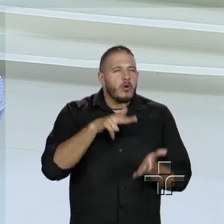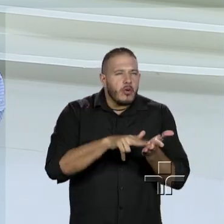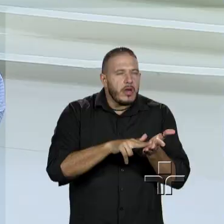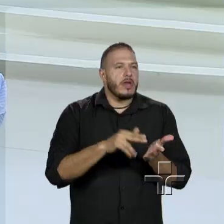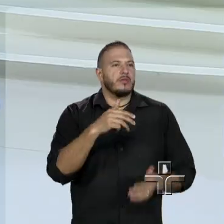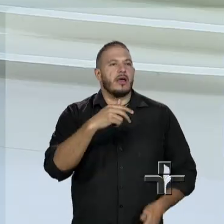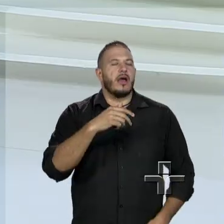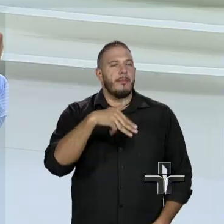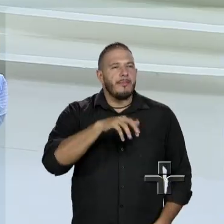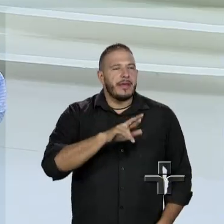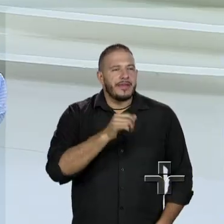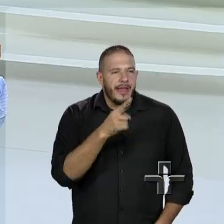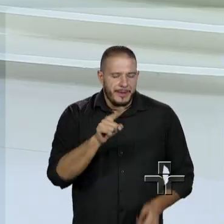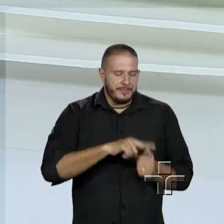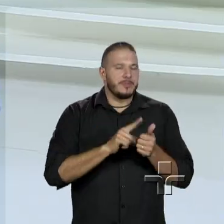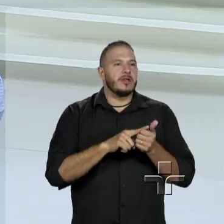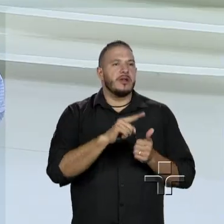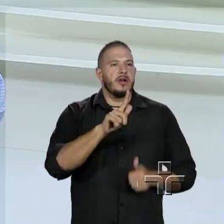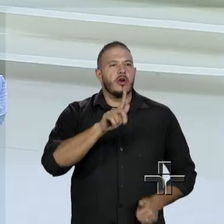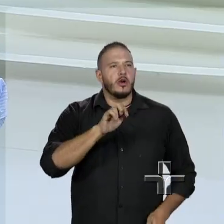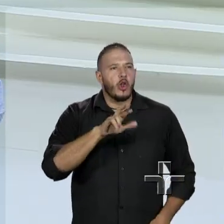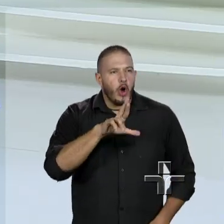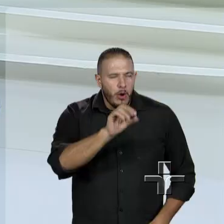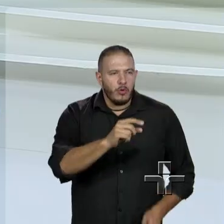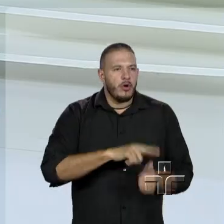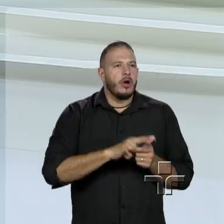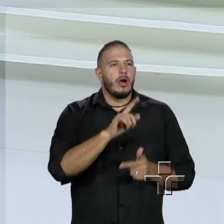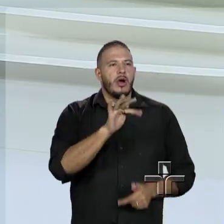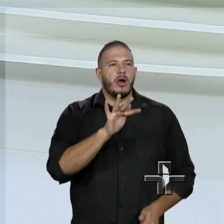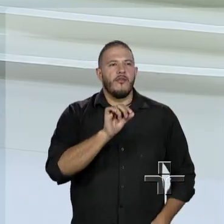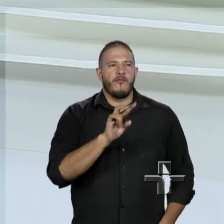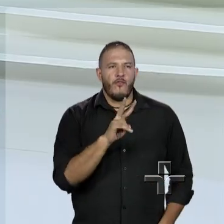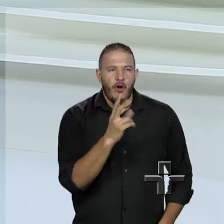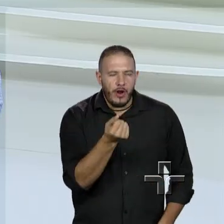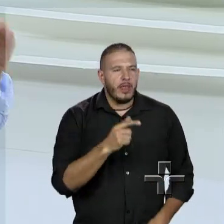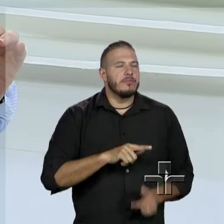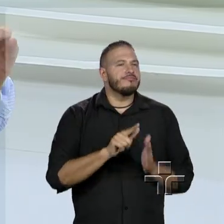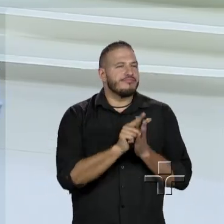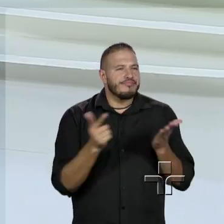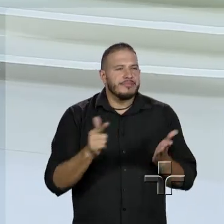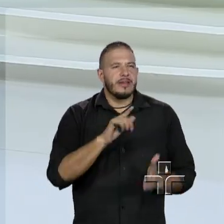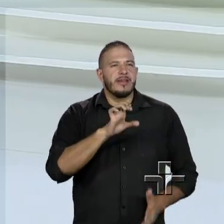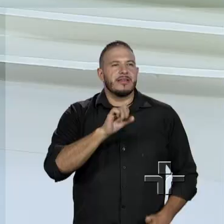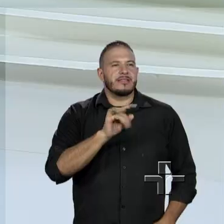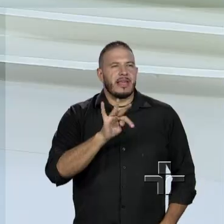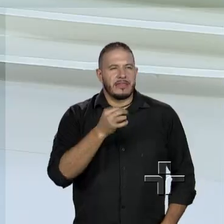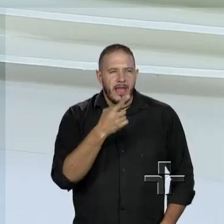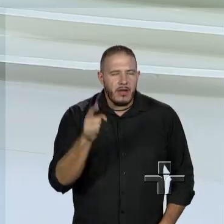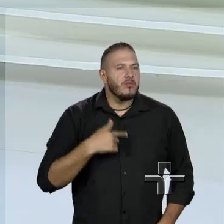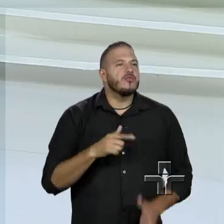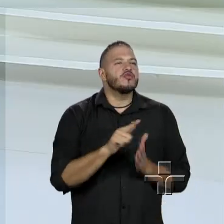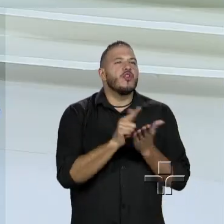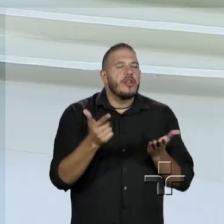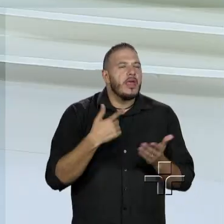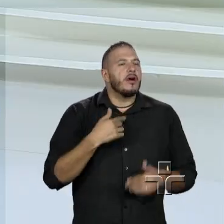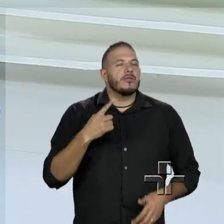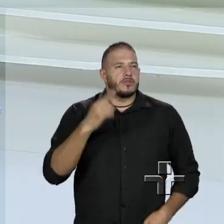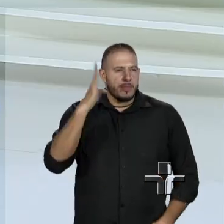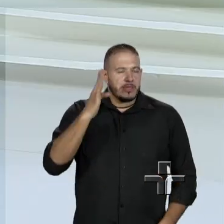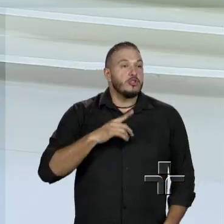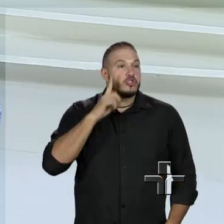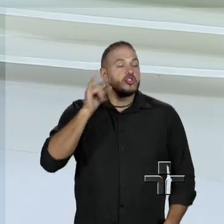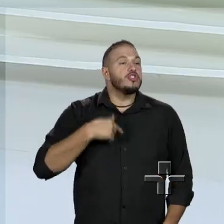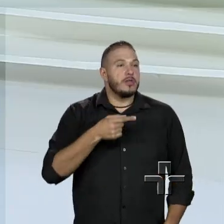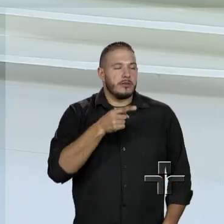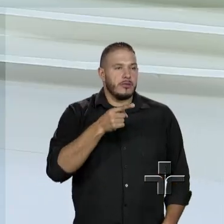do Globo, da Folha, do Estado, do Jornal do Brasil, nos dias 1º, 2º